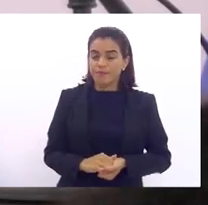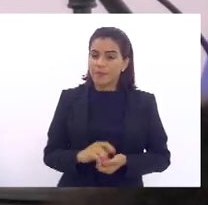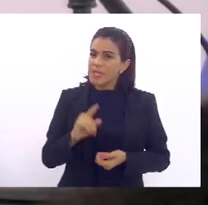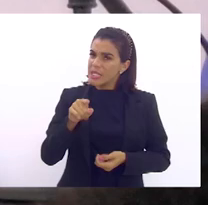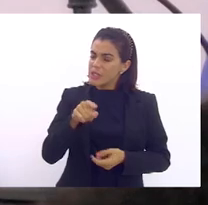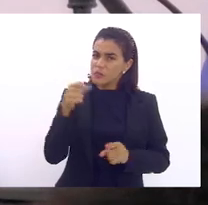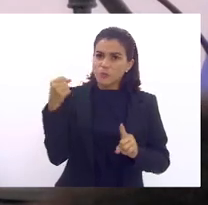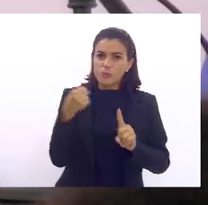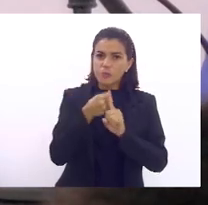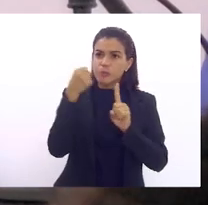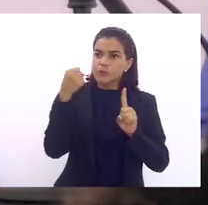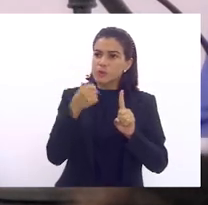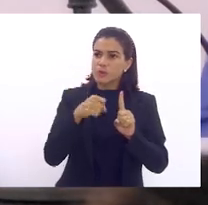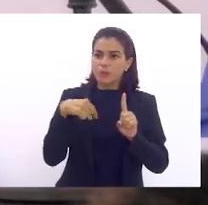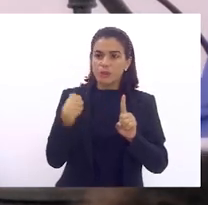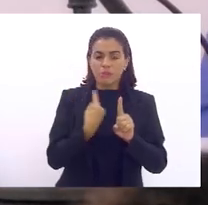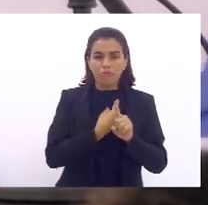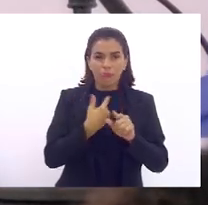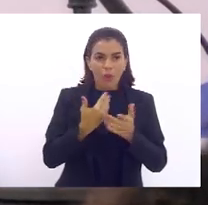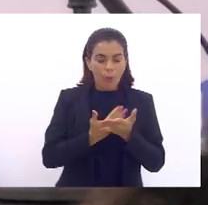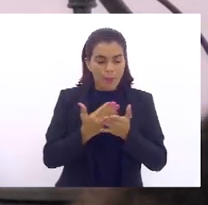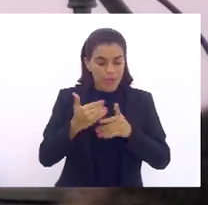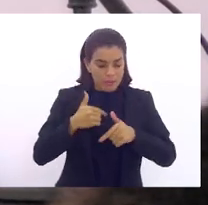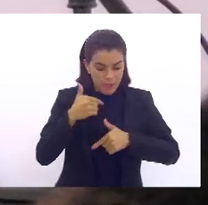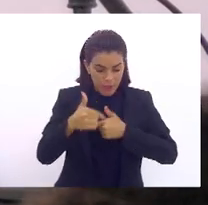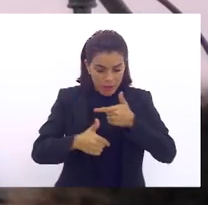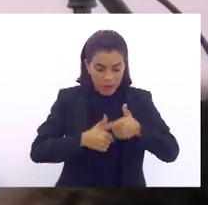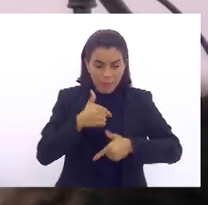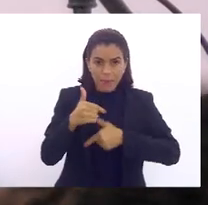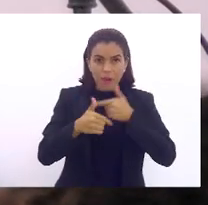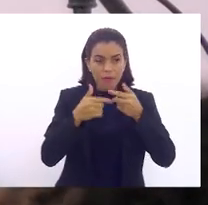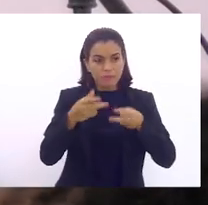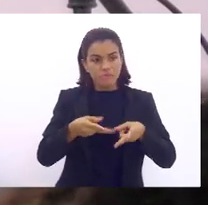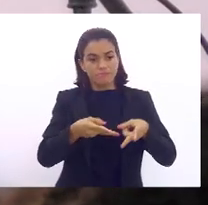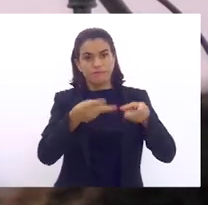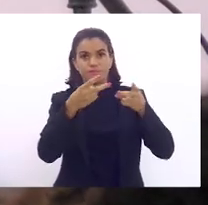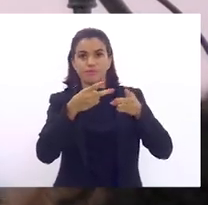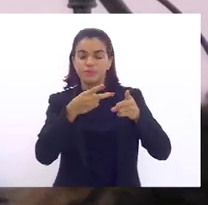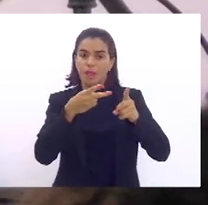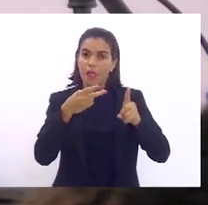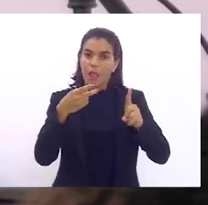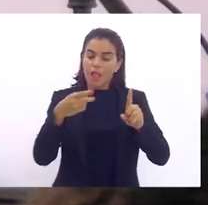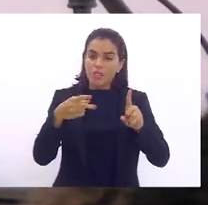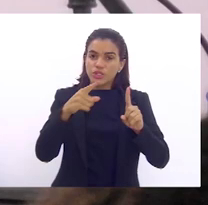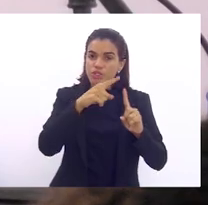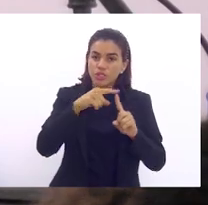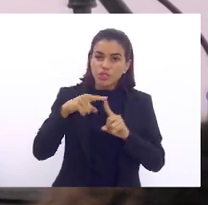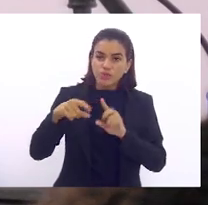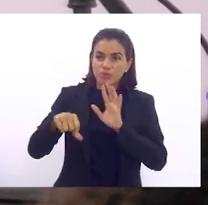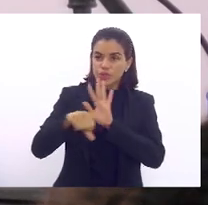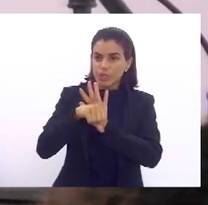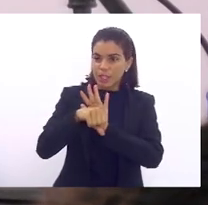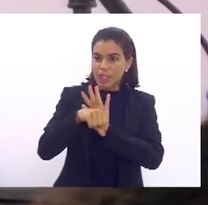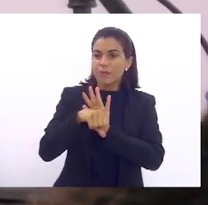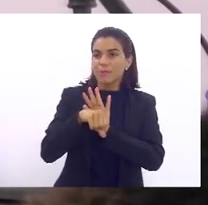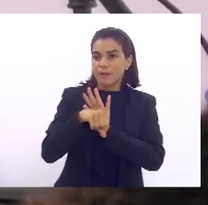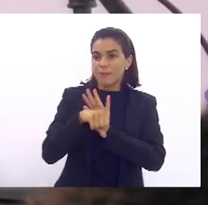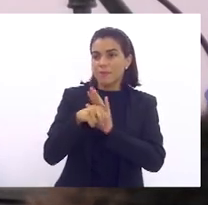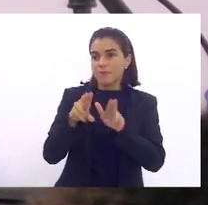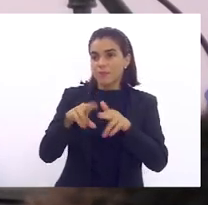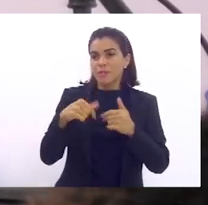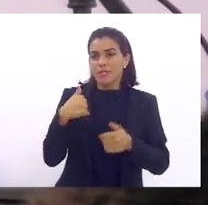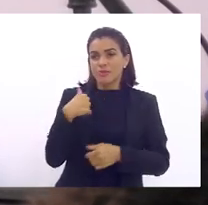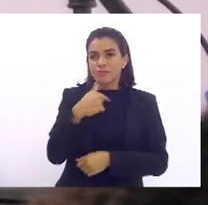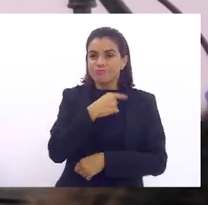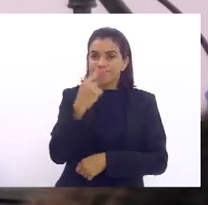simbólico quando a gente começa a atuar nessa áa a gente se deparar com esses crimes talvez a gente tenha até uma visão diferenciada